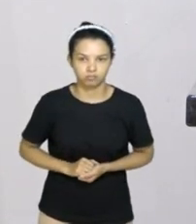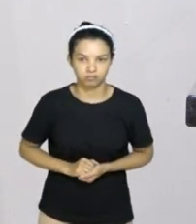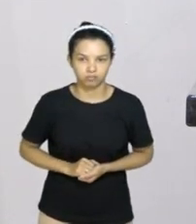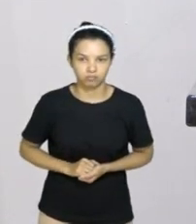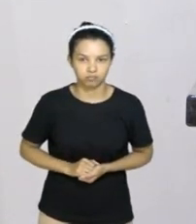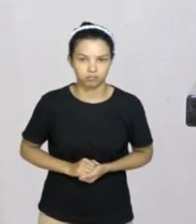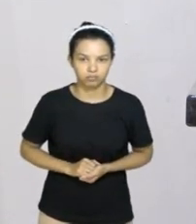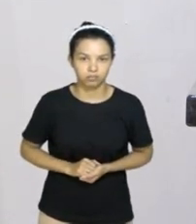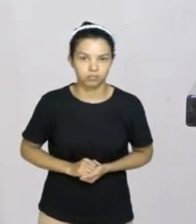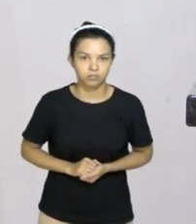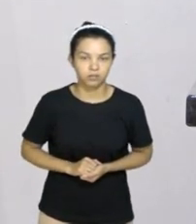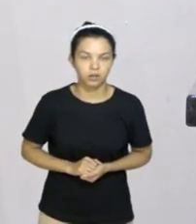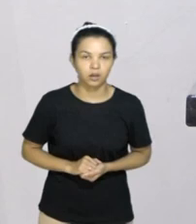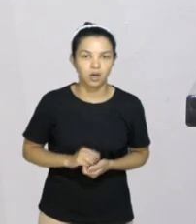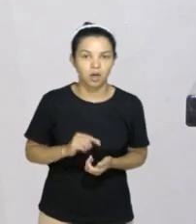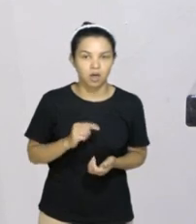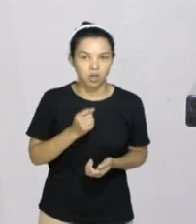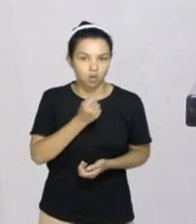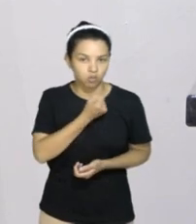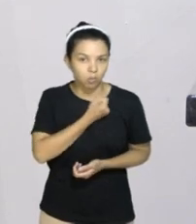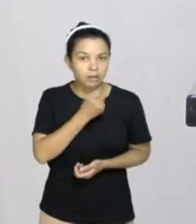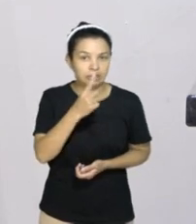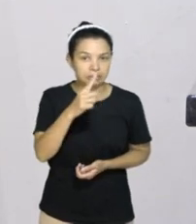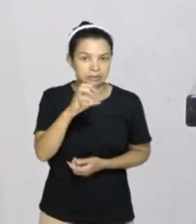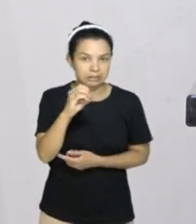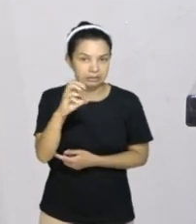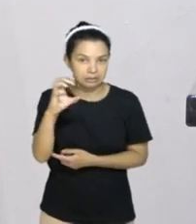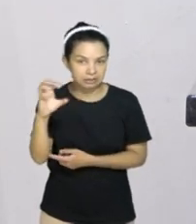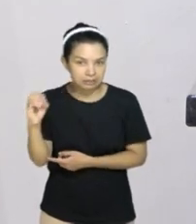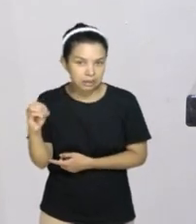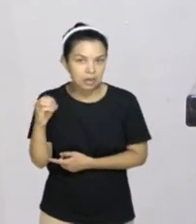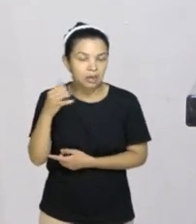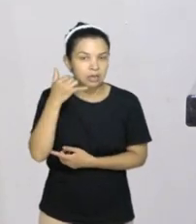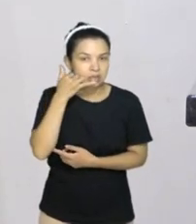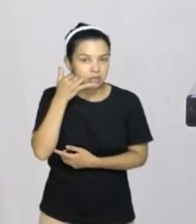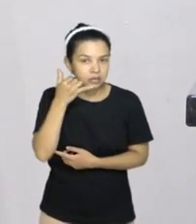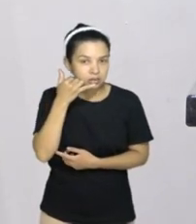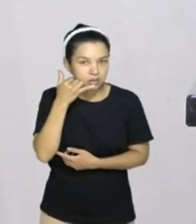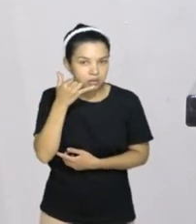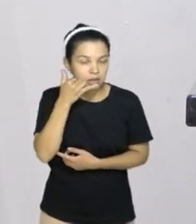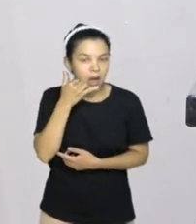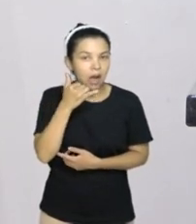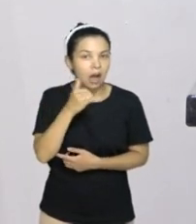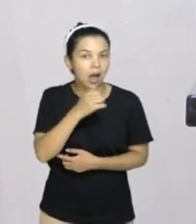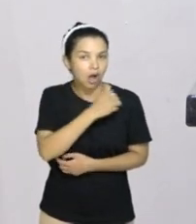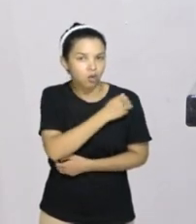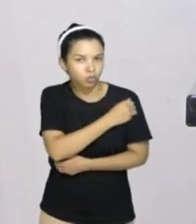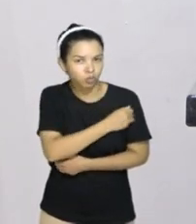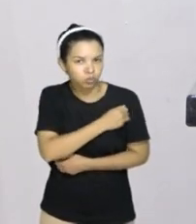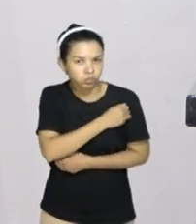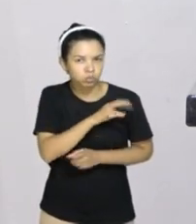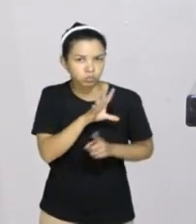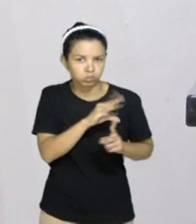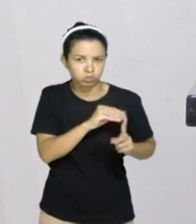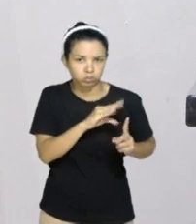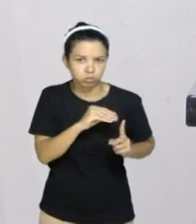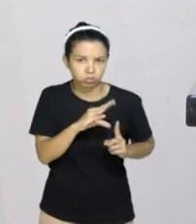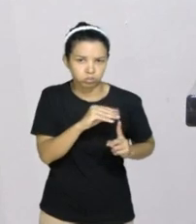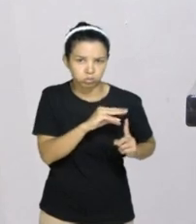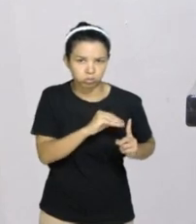diz que sim alunos e foram molestados na escola reclamaram com os pais